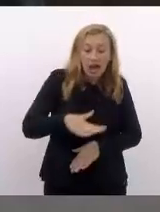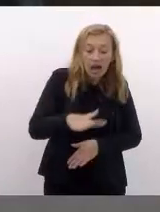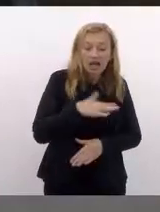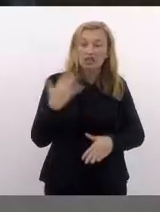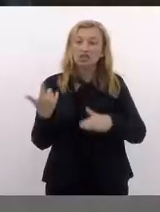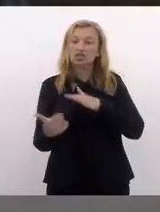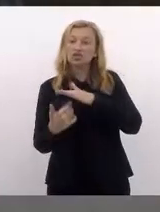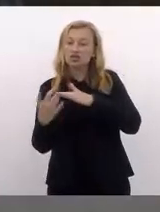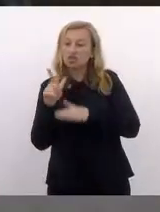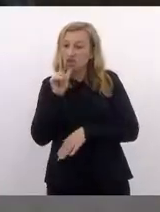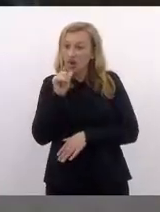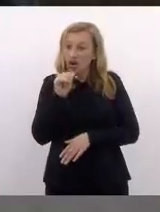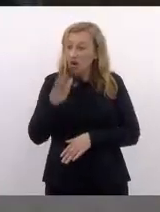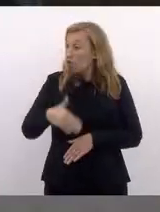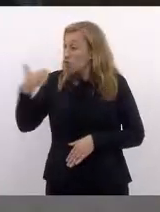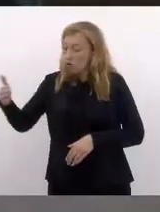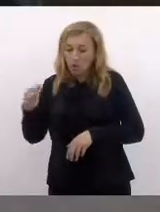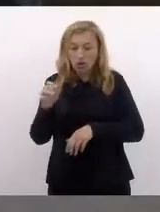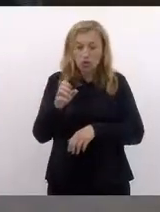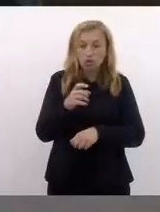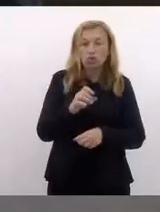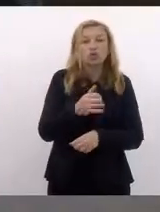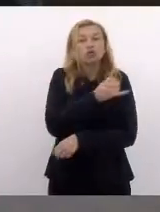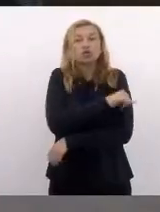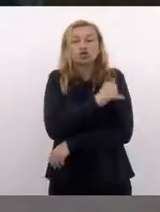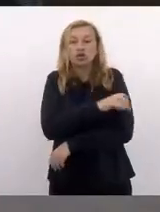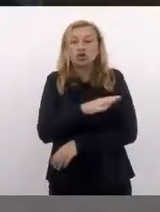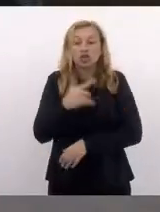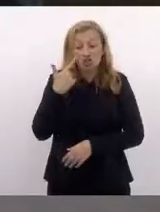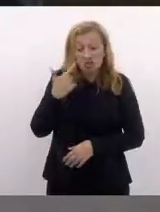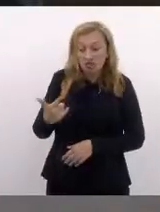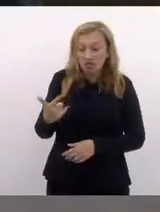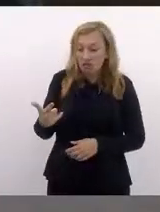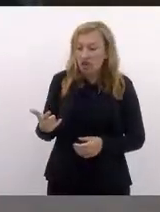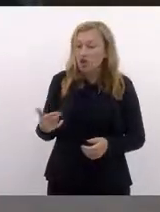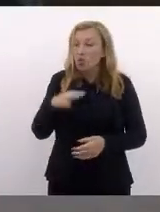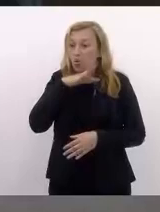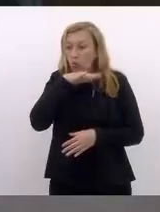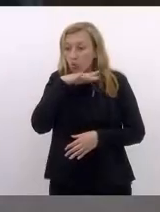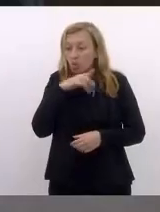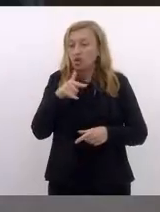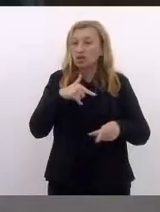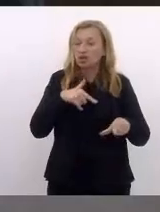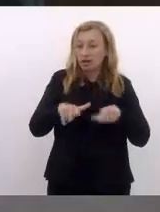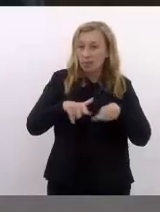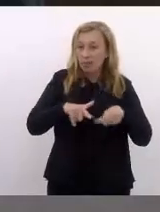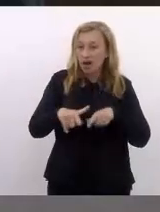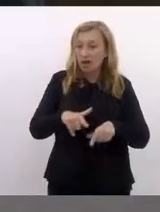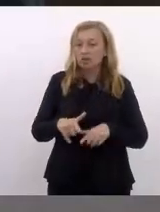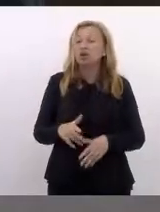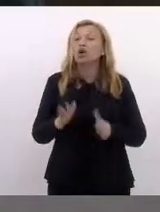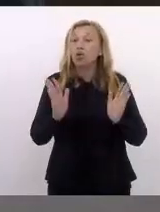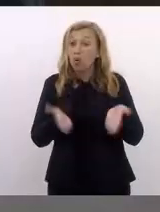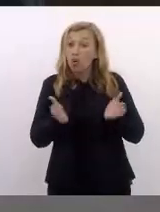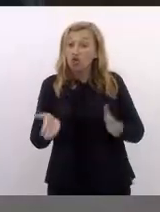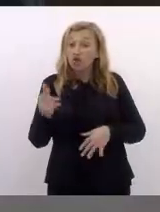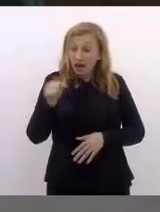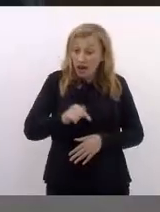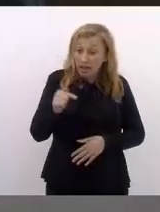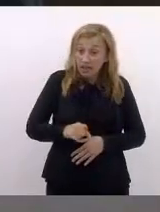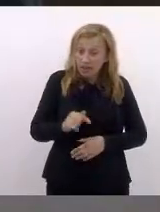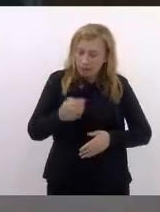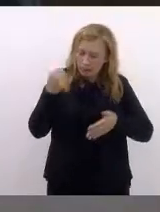água fora dançando Janeiro em torno do Estado Você viu a peça no serviço que eles crescem tão Então hoje aqui